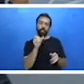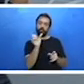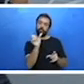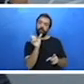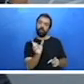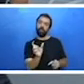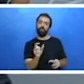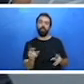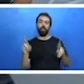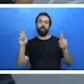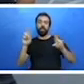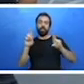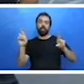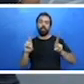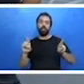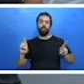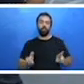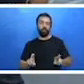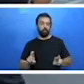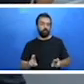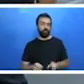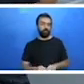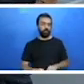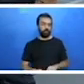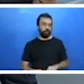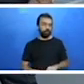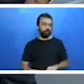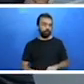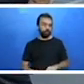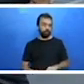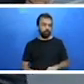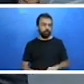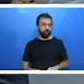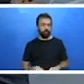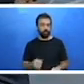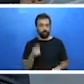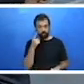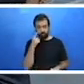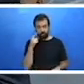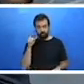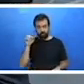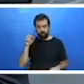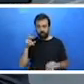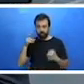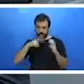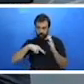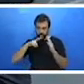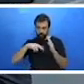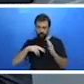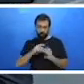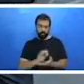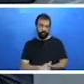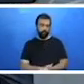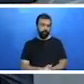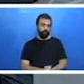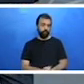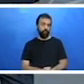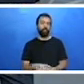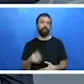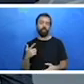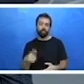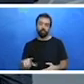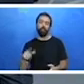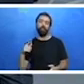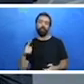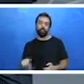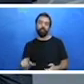cor diferente para cada um dos pares, tá? Então, se vocês tiverem a curiosidade, leiam mais de uma vez para poder